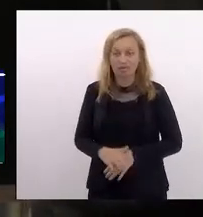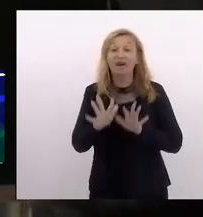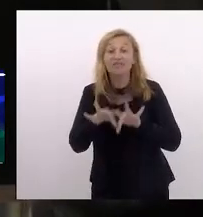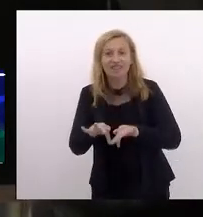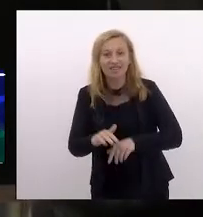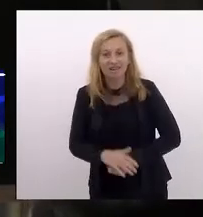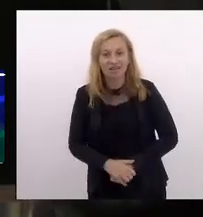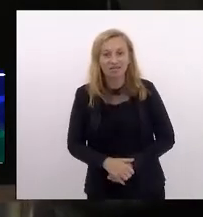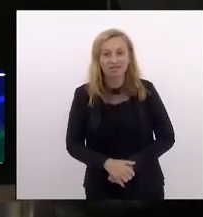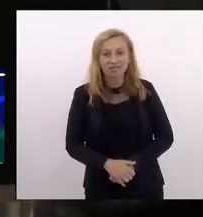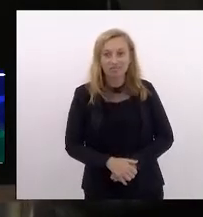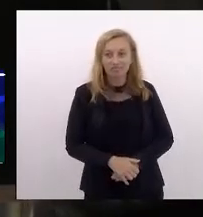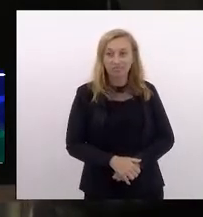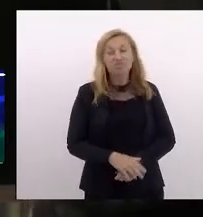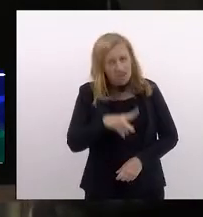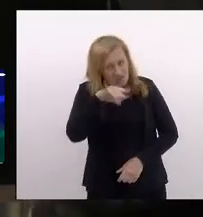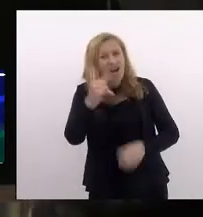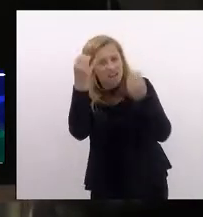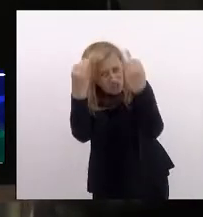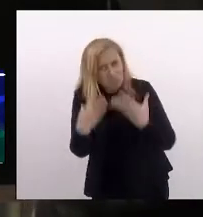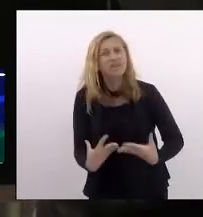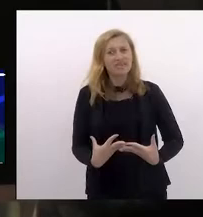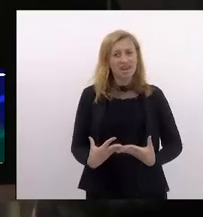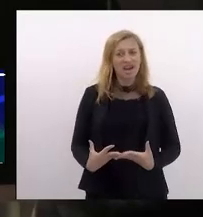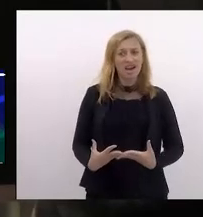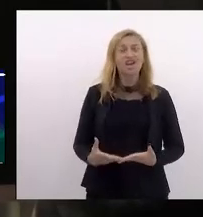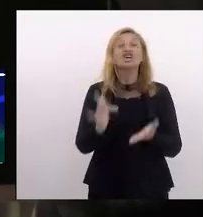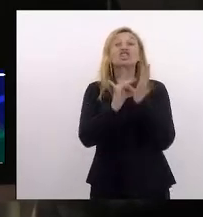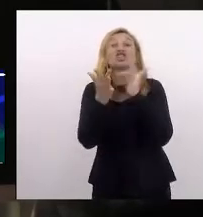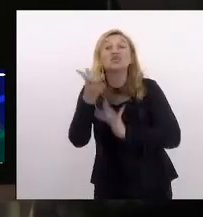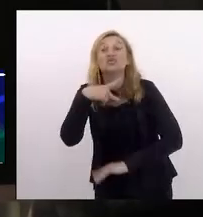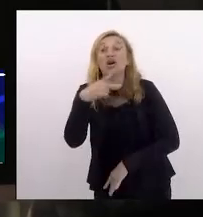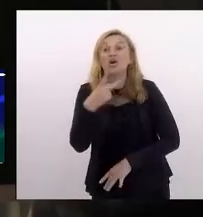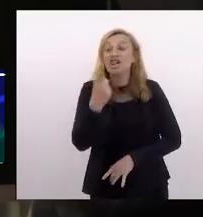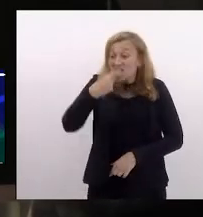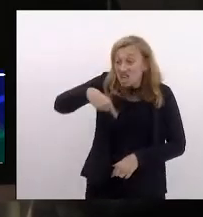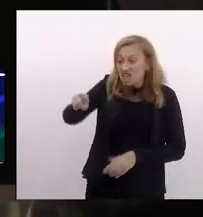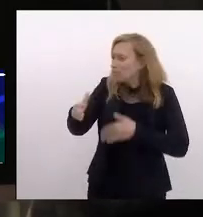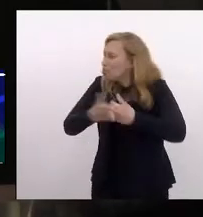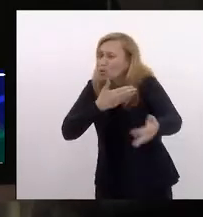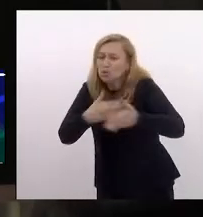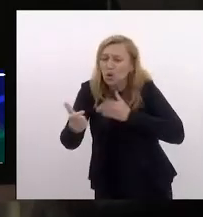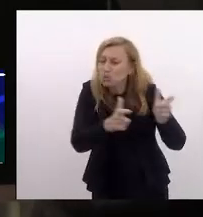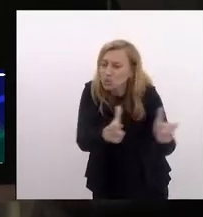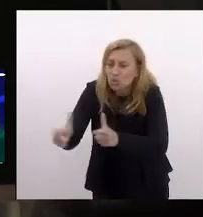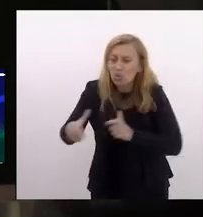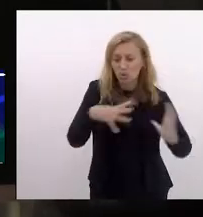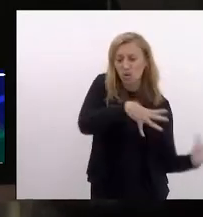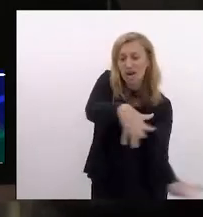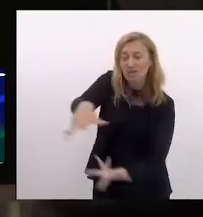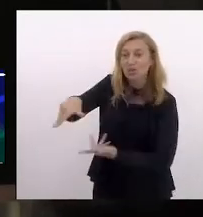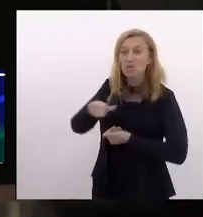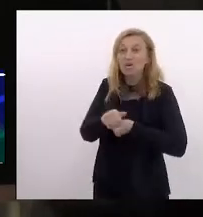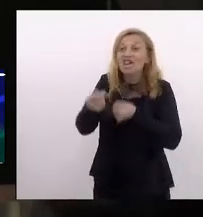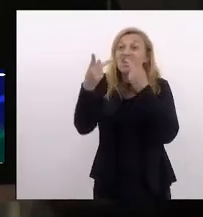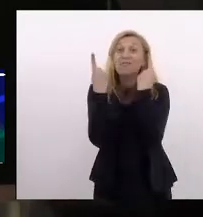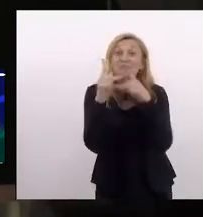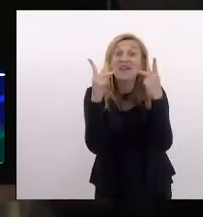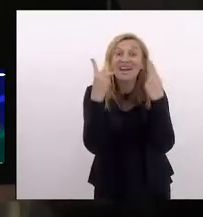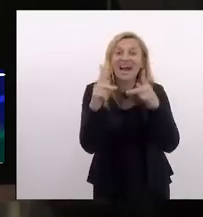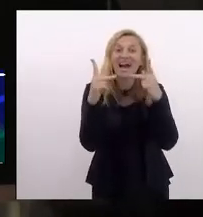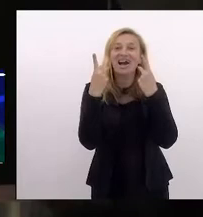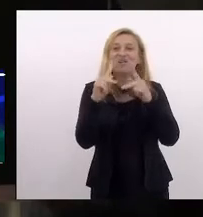concluir vai explicar o Cristão que Jesus disse a senhora e o que por todo mundo e pregai